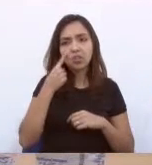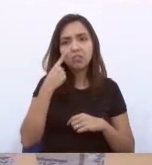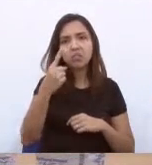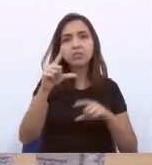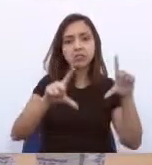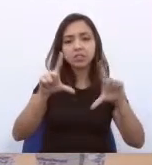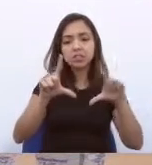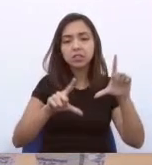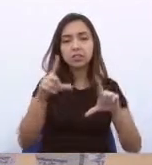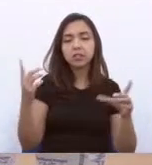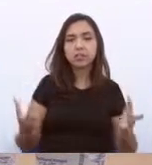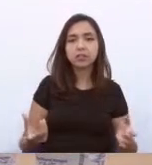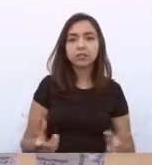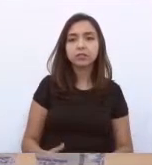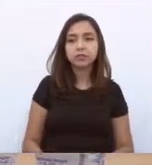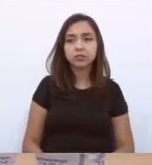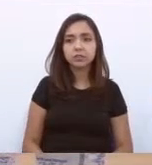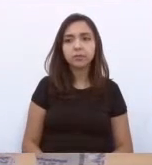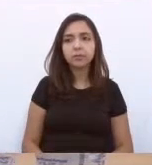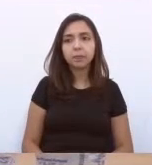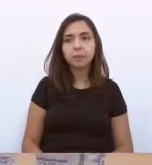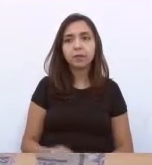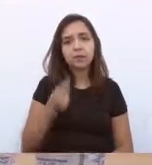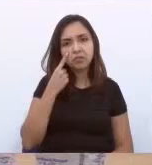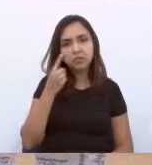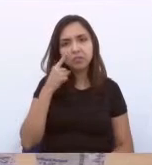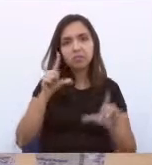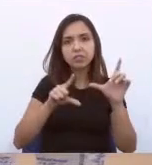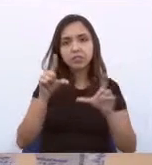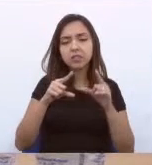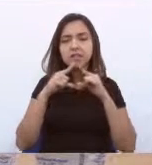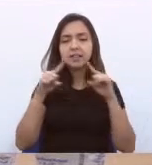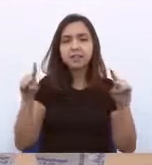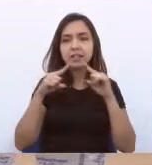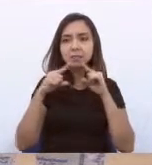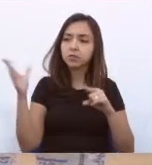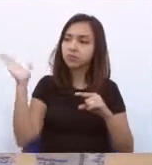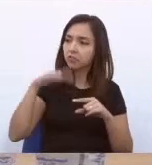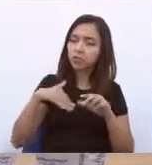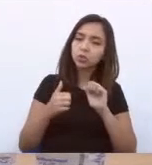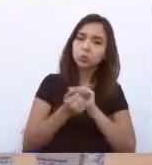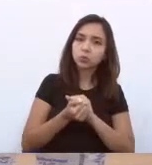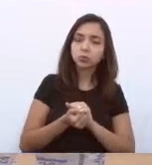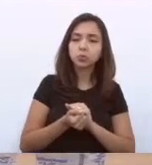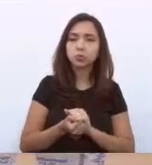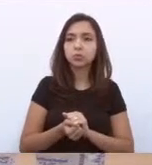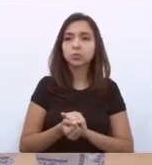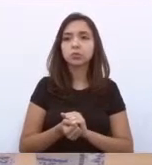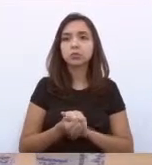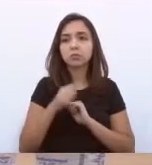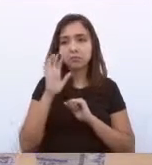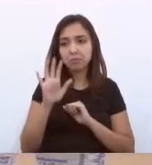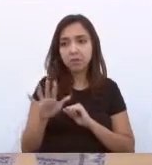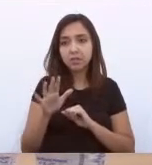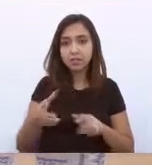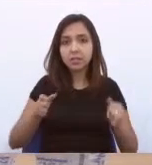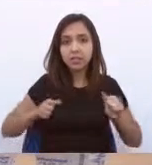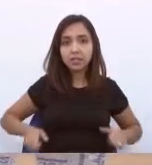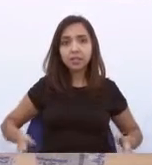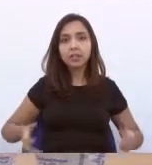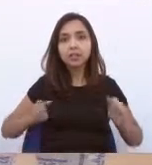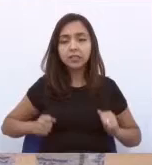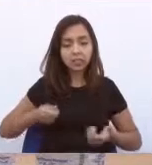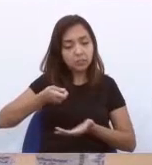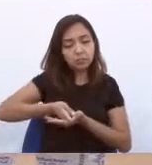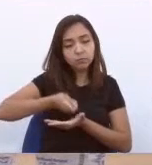na televisão, entendeu? Eu te vi lá, você fez aqui reclamação, então vem comigo. Só que por ele ser aqui cadeirante, ele tinha que